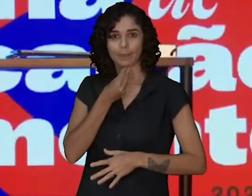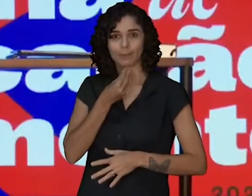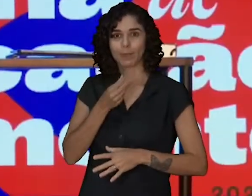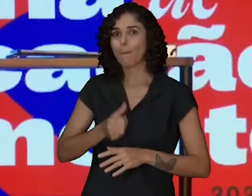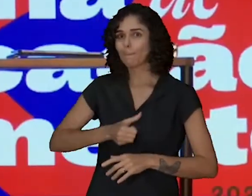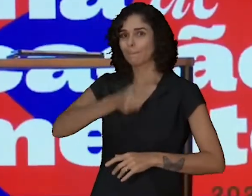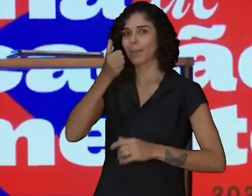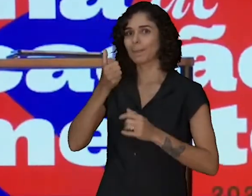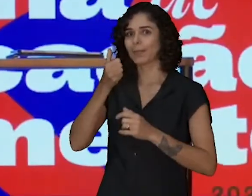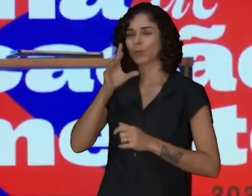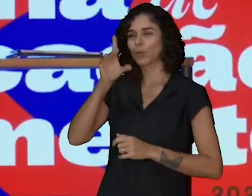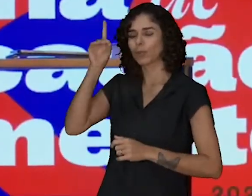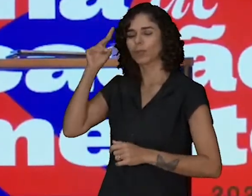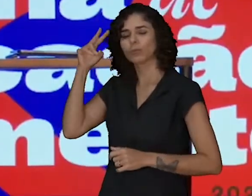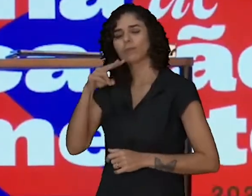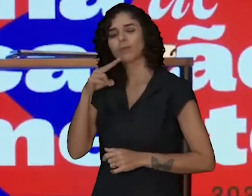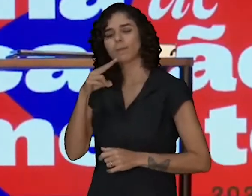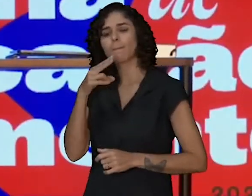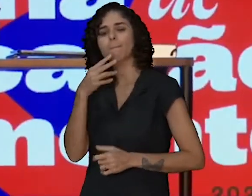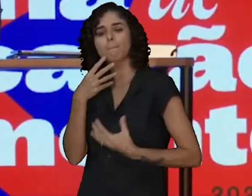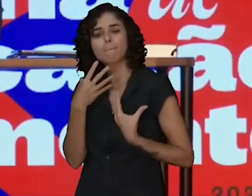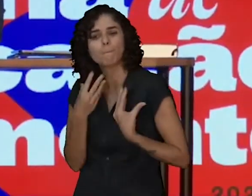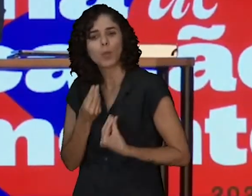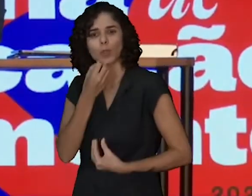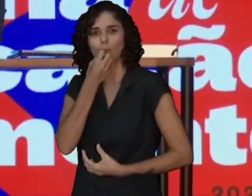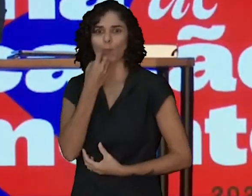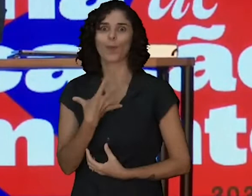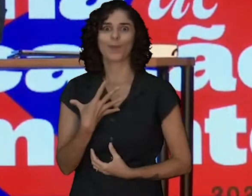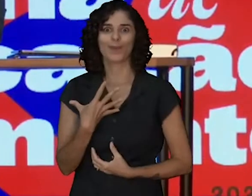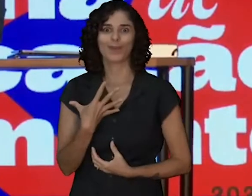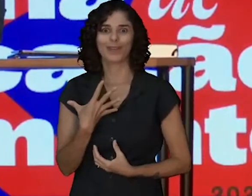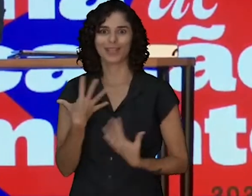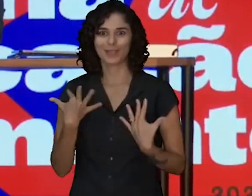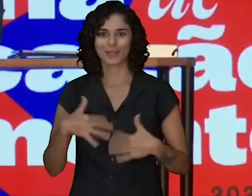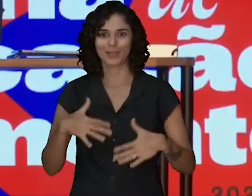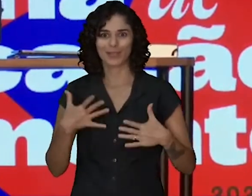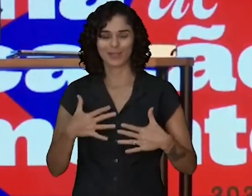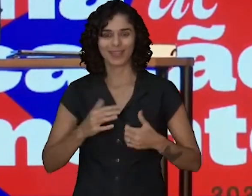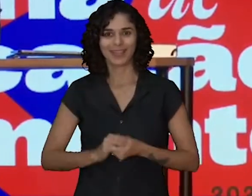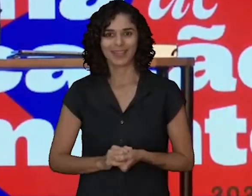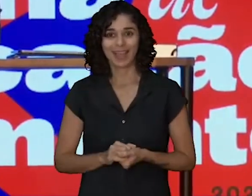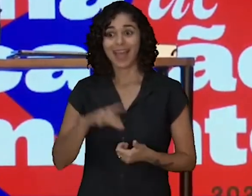O salmista diz que Deus tem prazer quando olha para você.